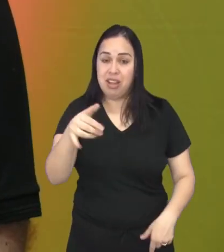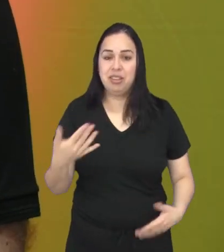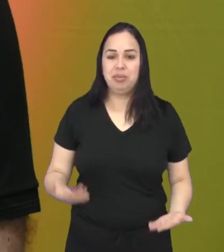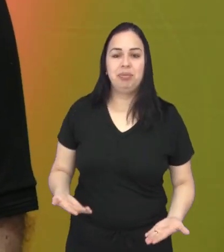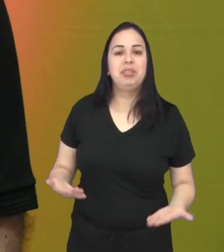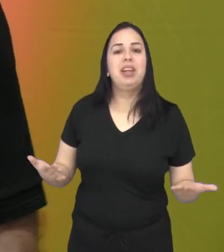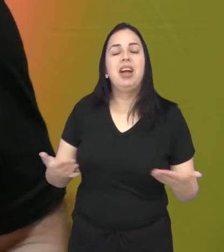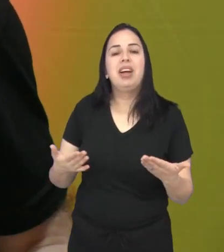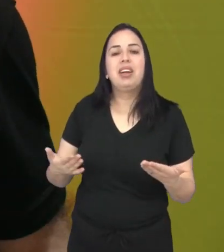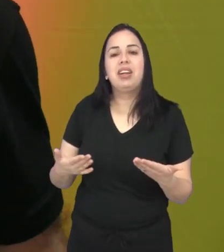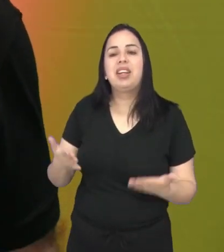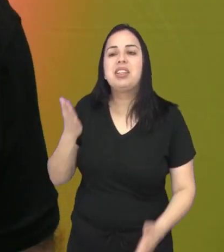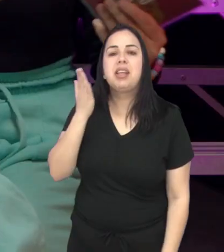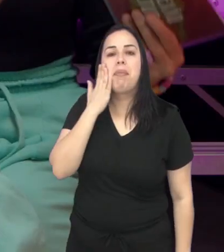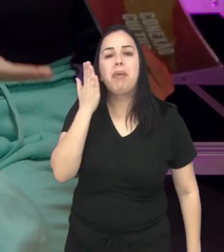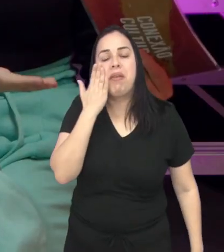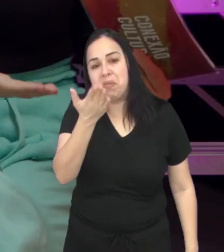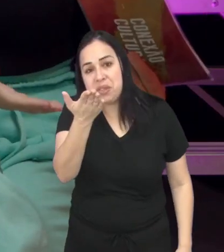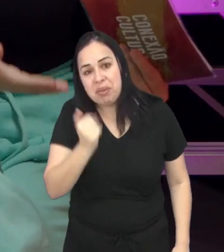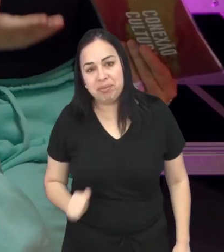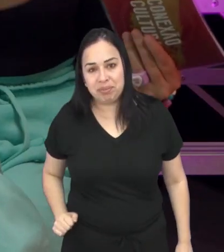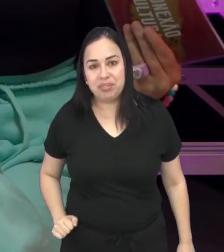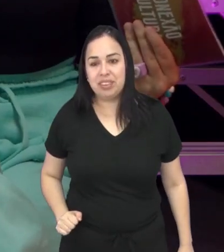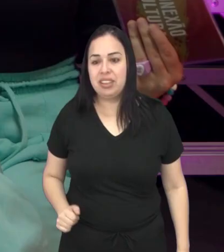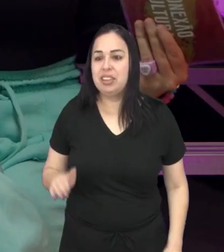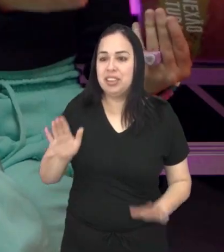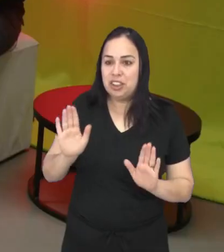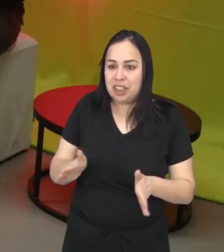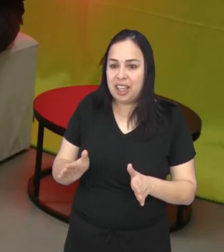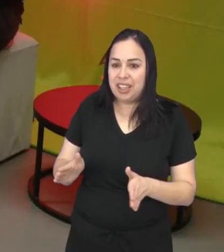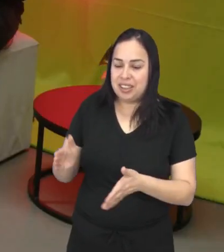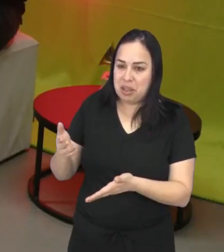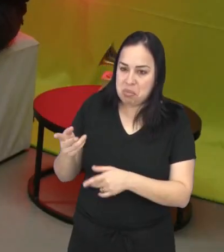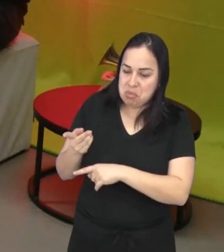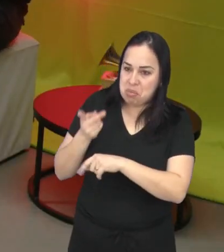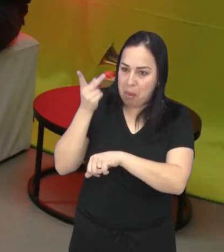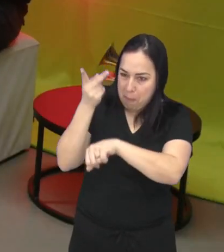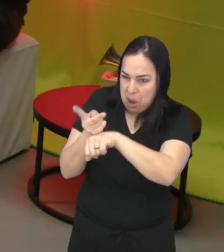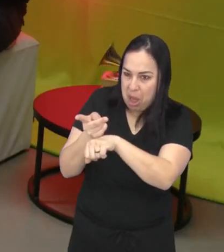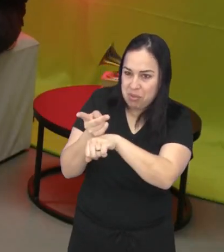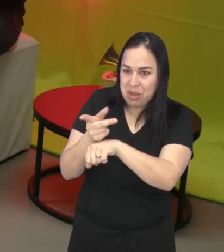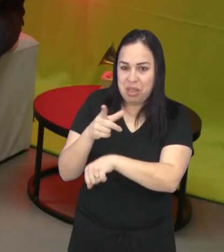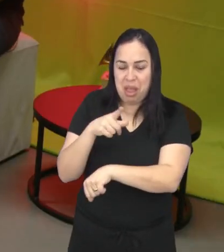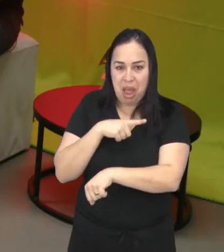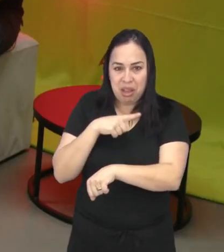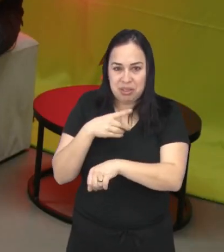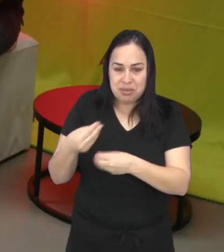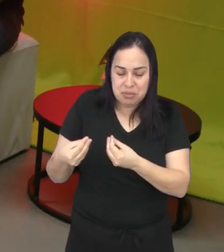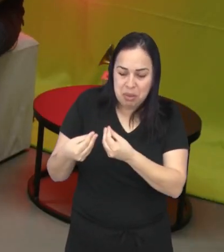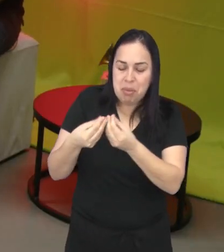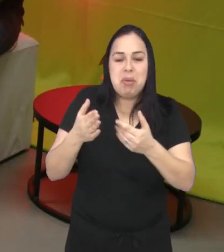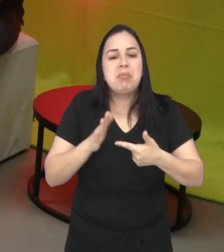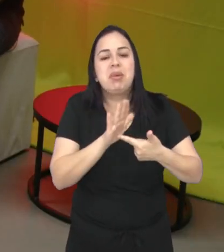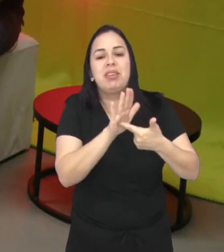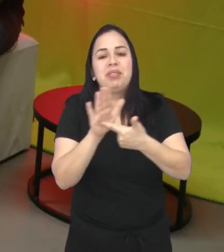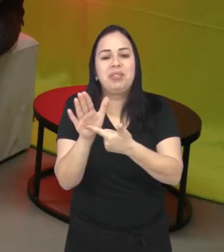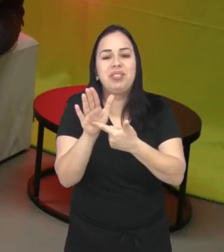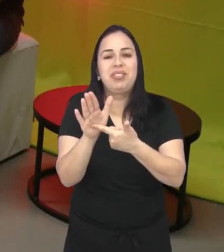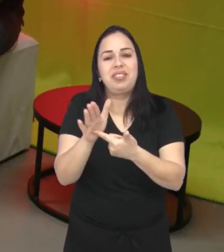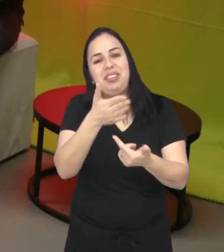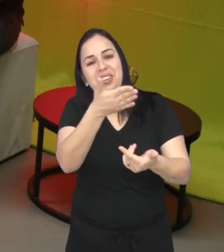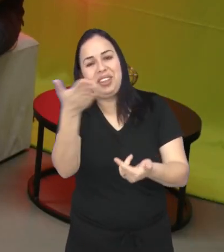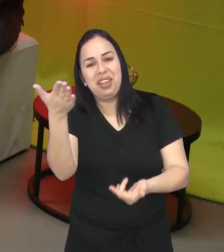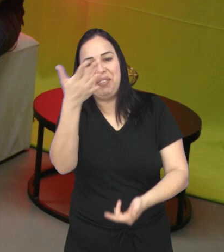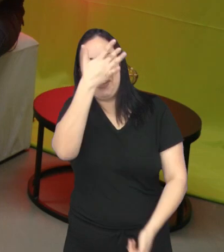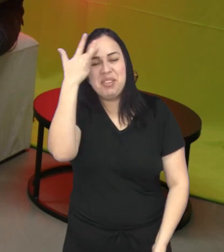Jaques, agora a gente queria saber um pouco mais de você. Você trouxe, então, os seus prêmios, né? Trouxe um Grammy para mostrar pra gente aqui no estúdio, para